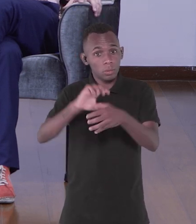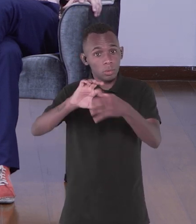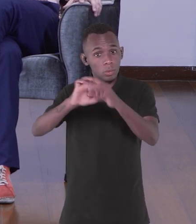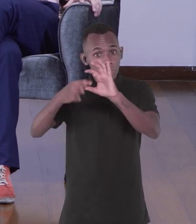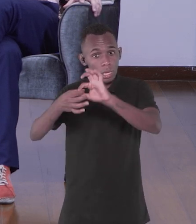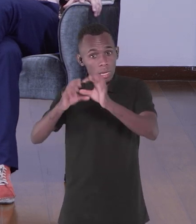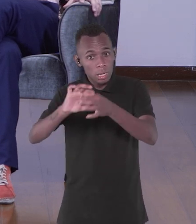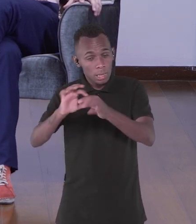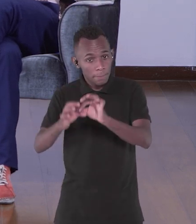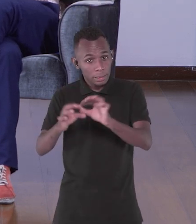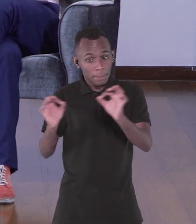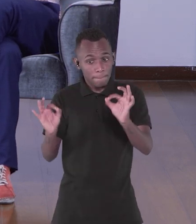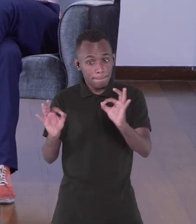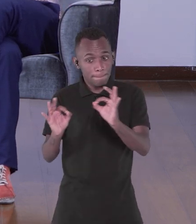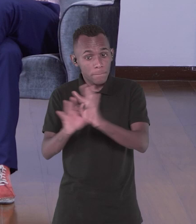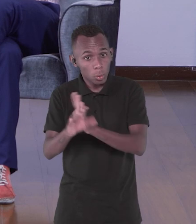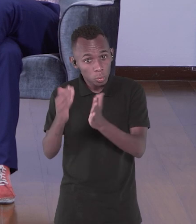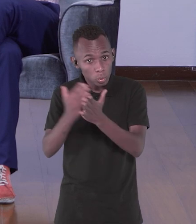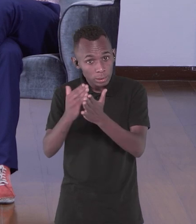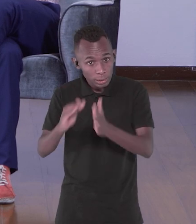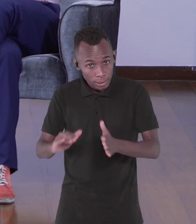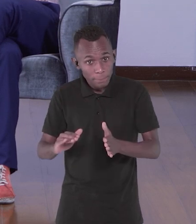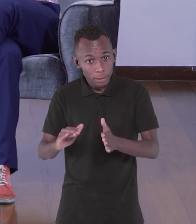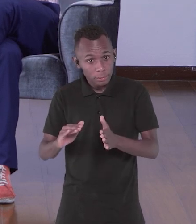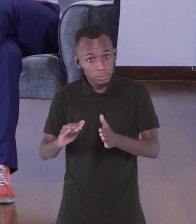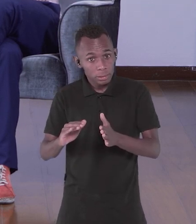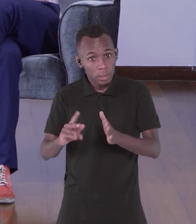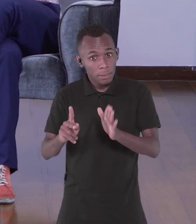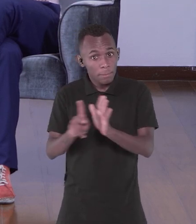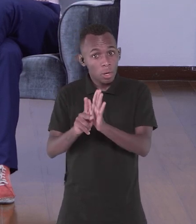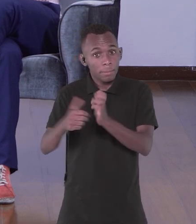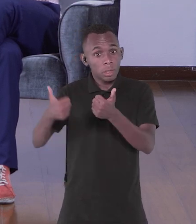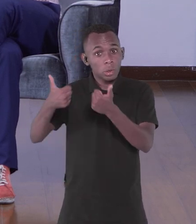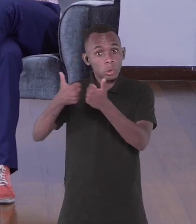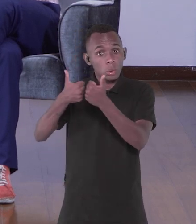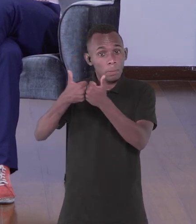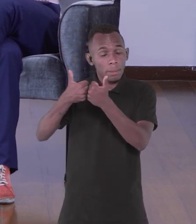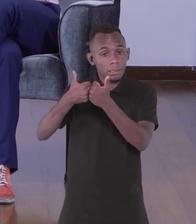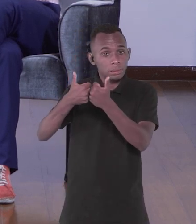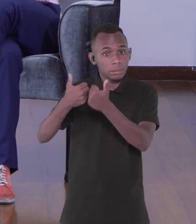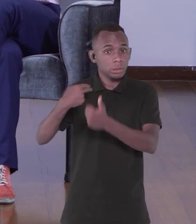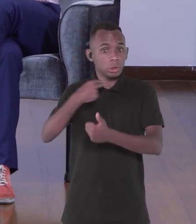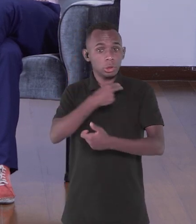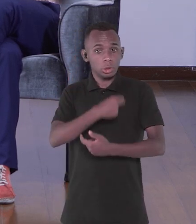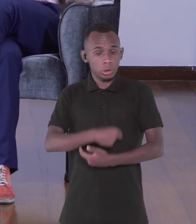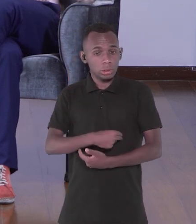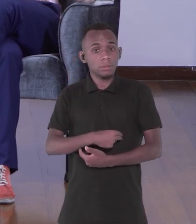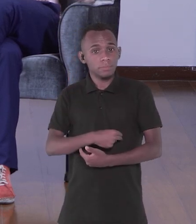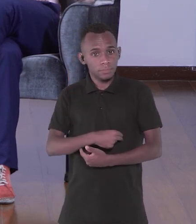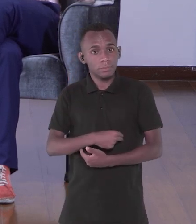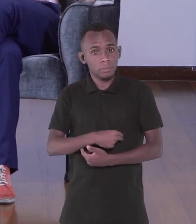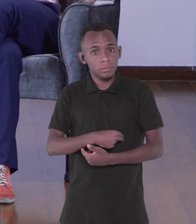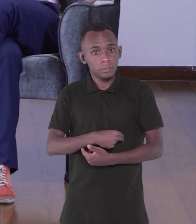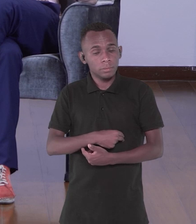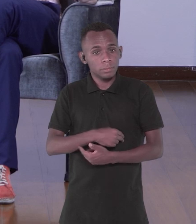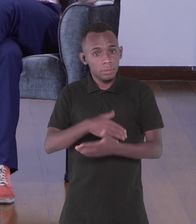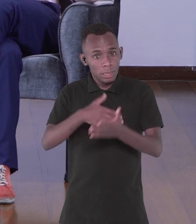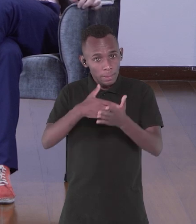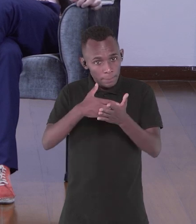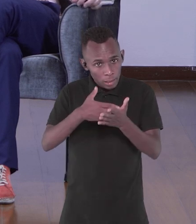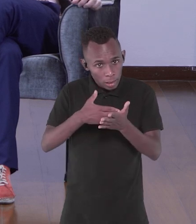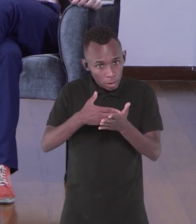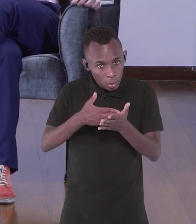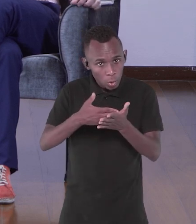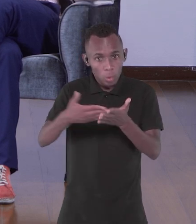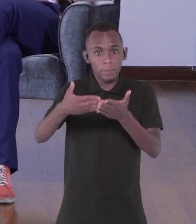esperou. Né? Ele esperou terminar a Olimpíada do parceiro dele, na China, para lançar a